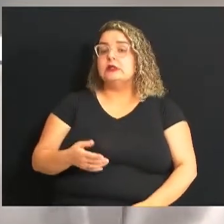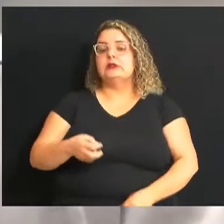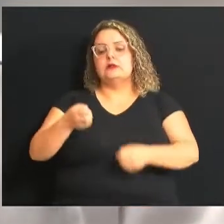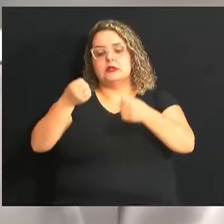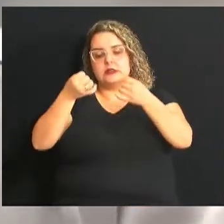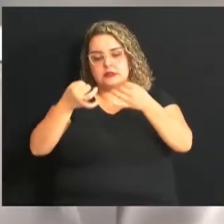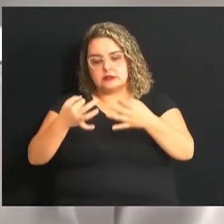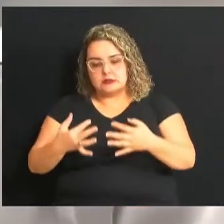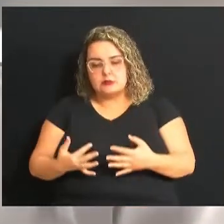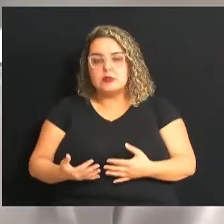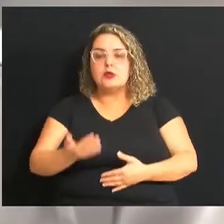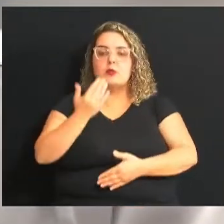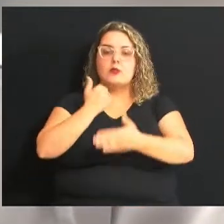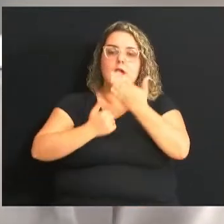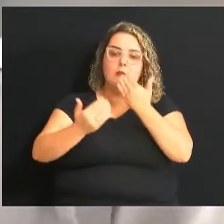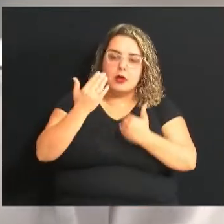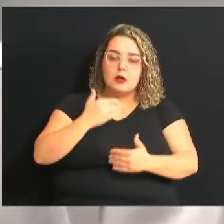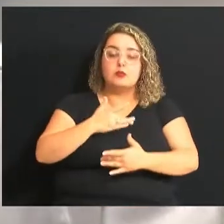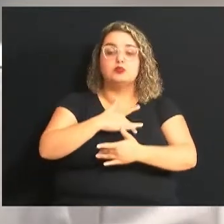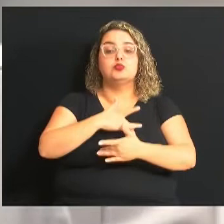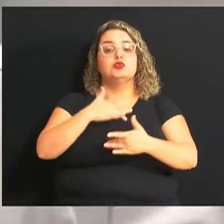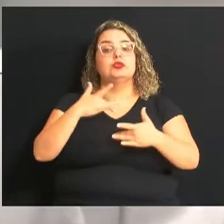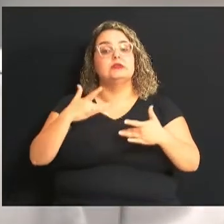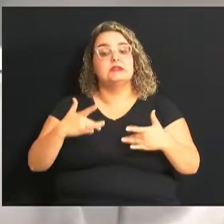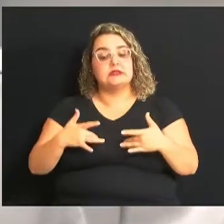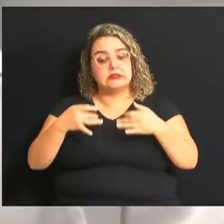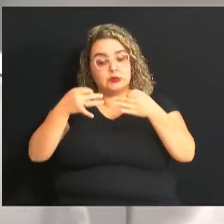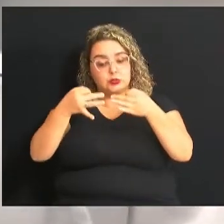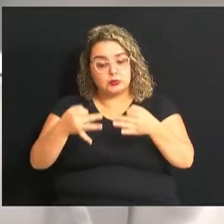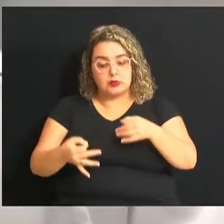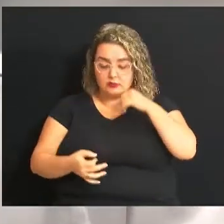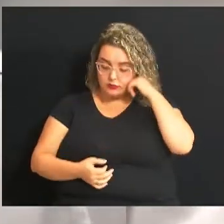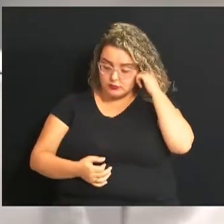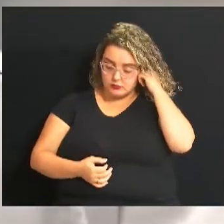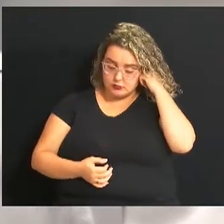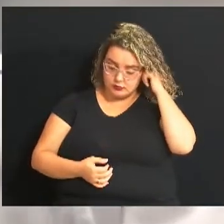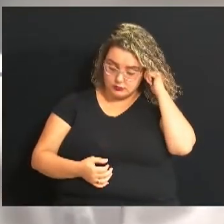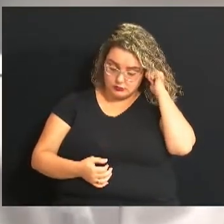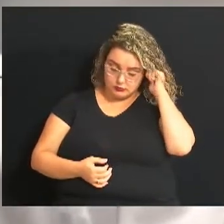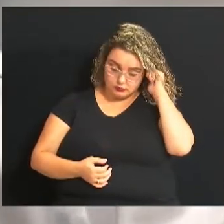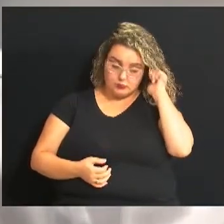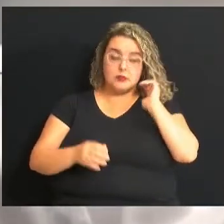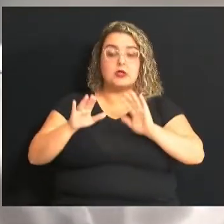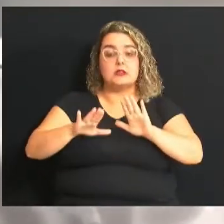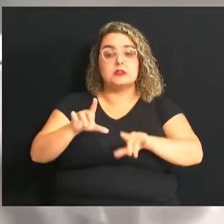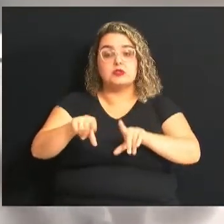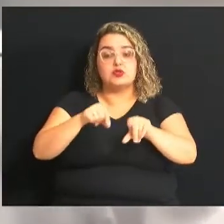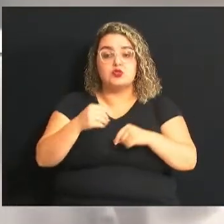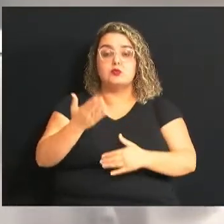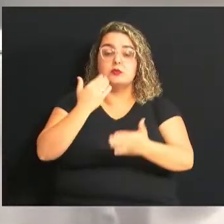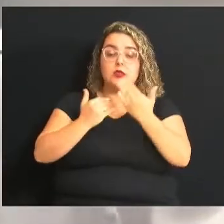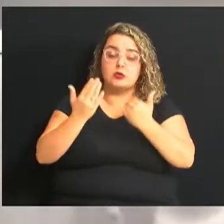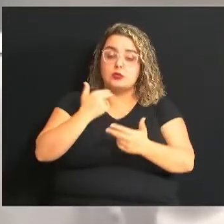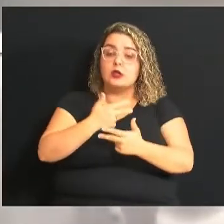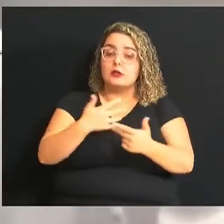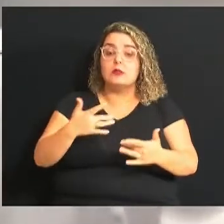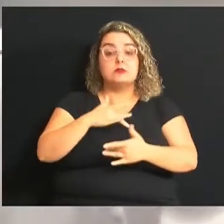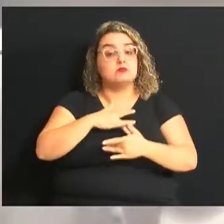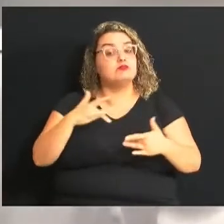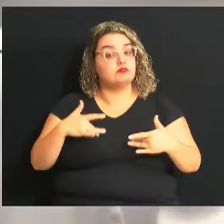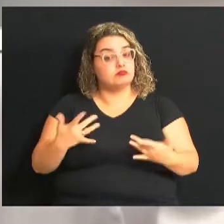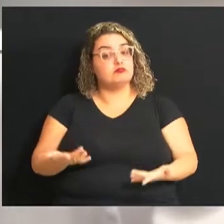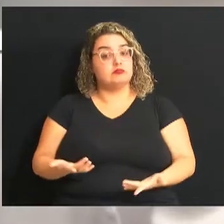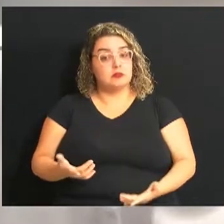numa alimentação saudável, porque muitas vezes ele optando por alimentos mais saudáveis, ele vai ter